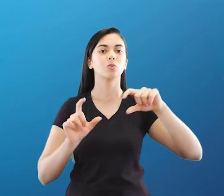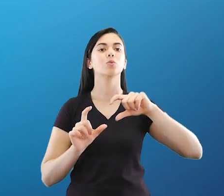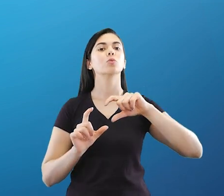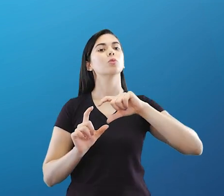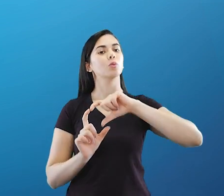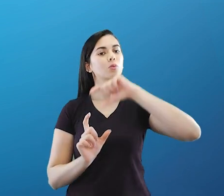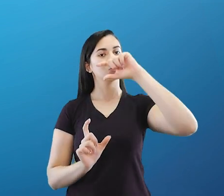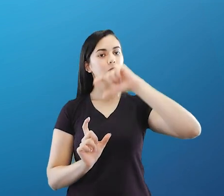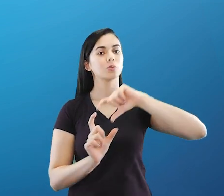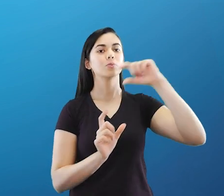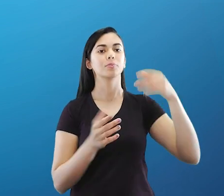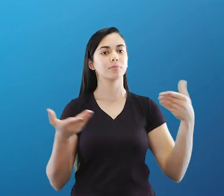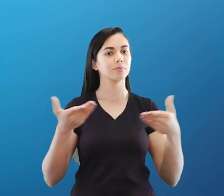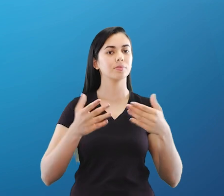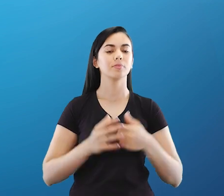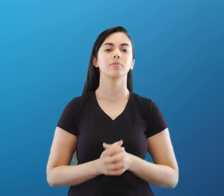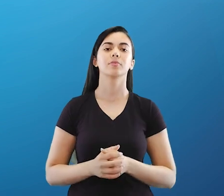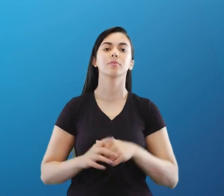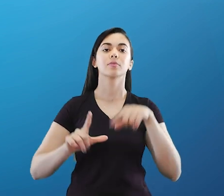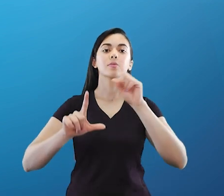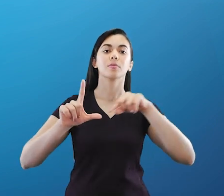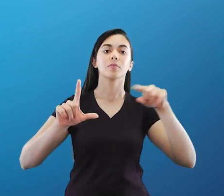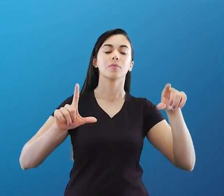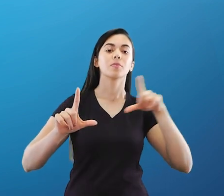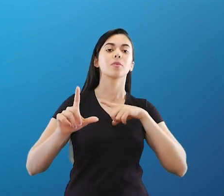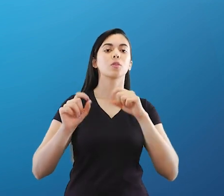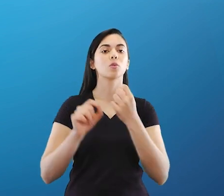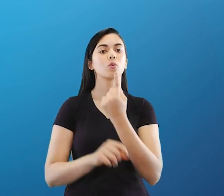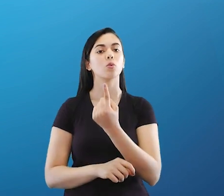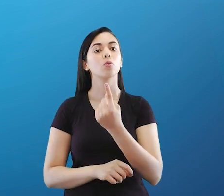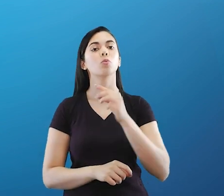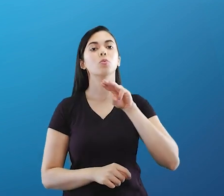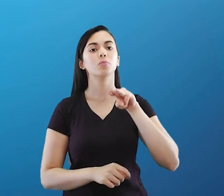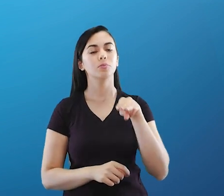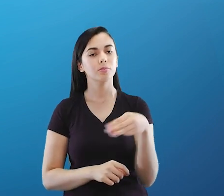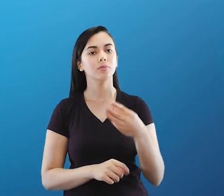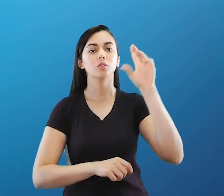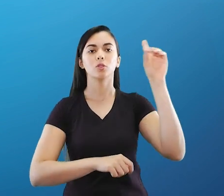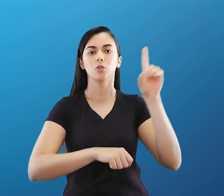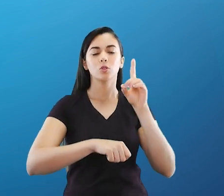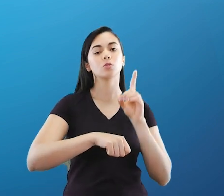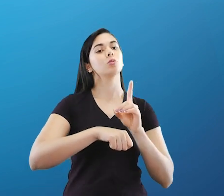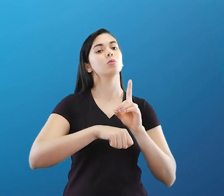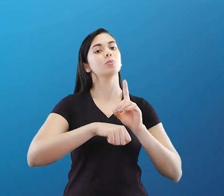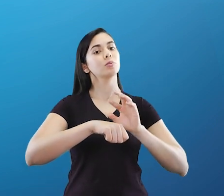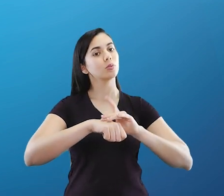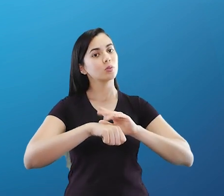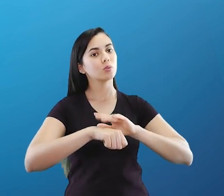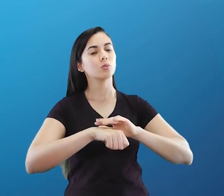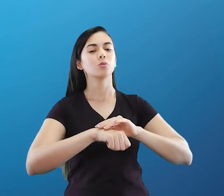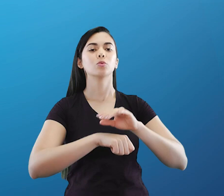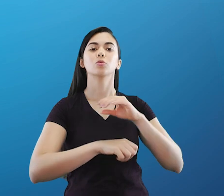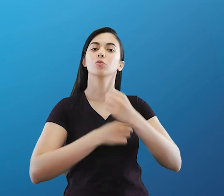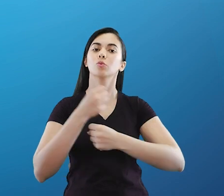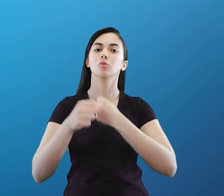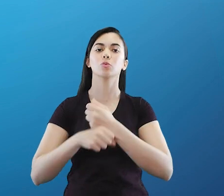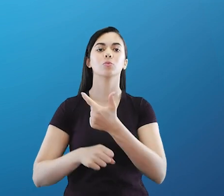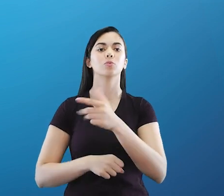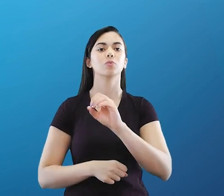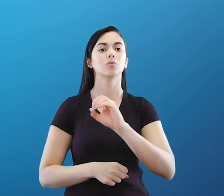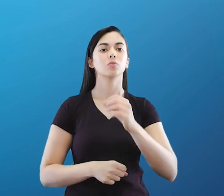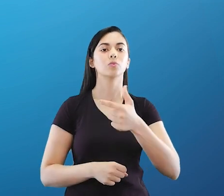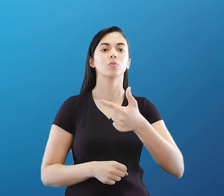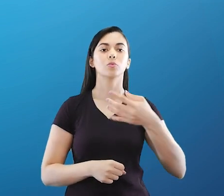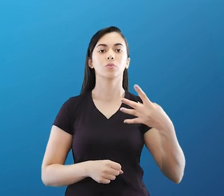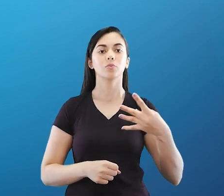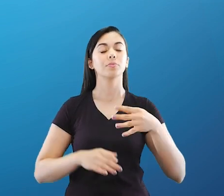título Brasil bate 1 milhão de casos de dengue em 2024. E aí ele traz informações dos casos